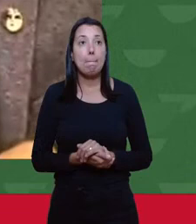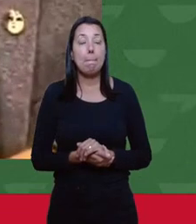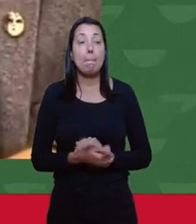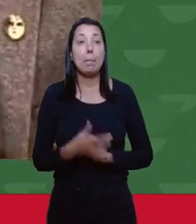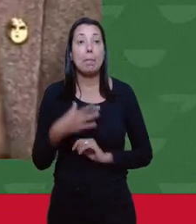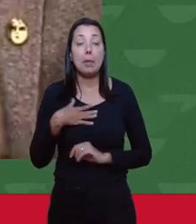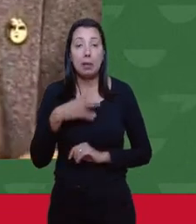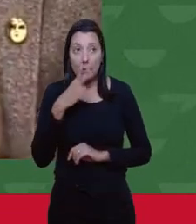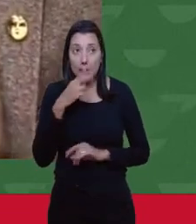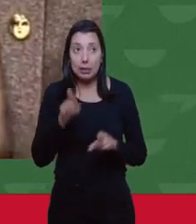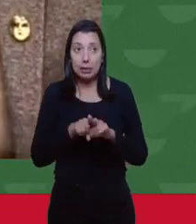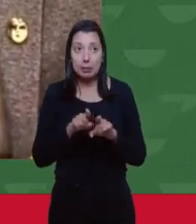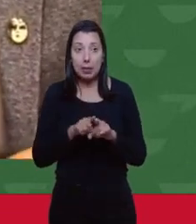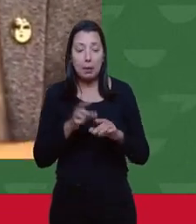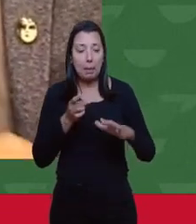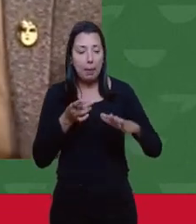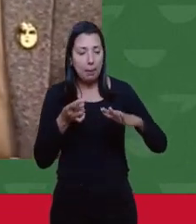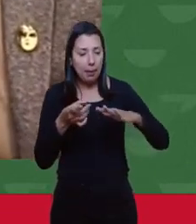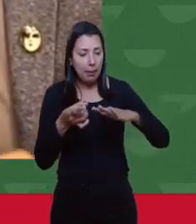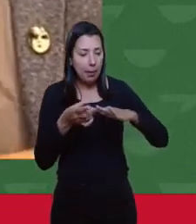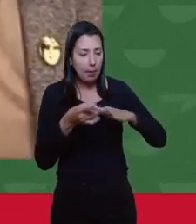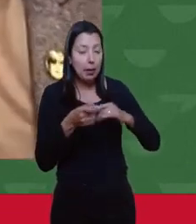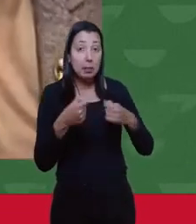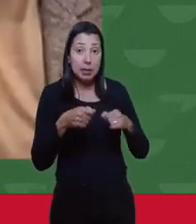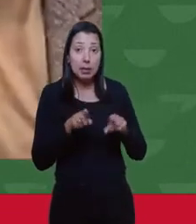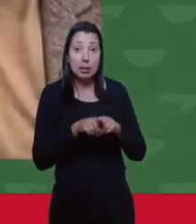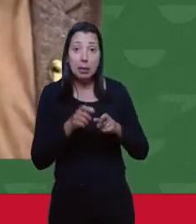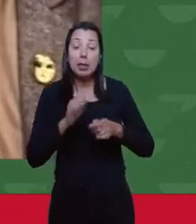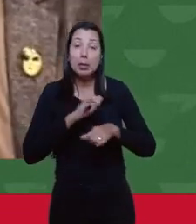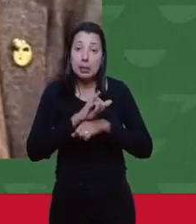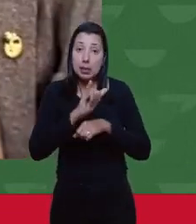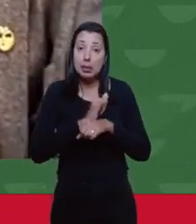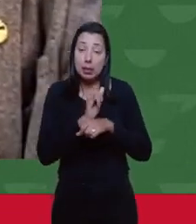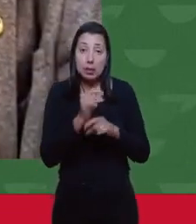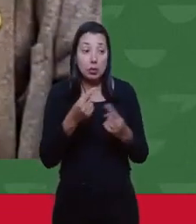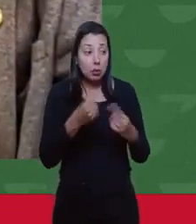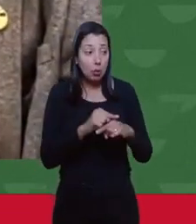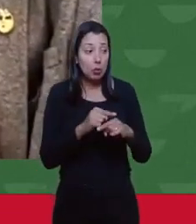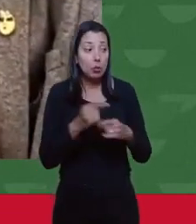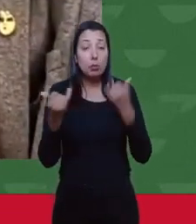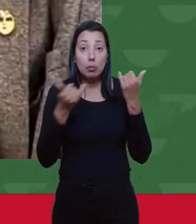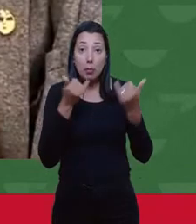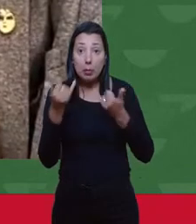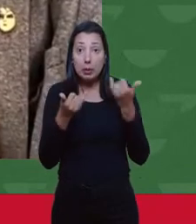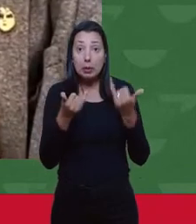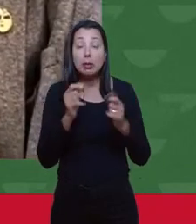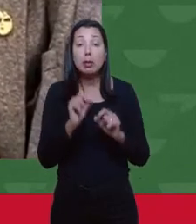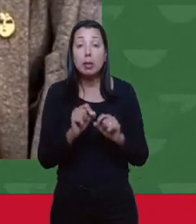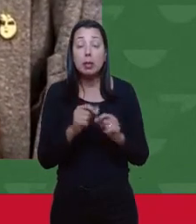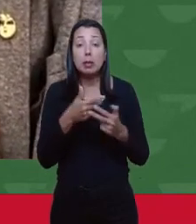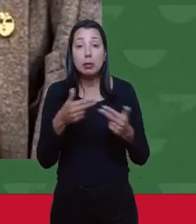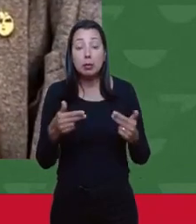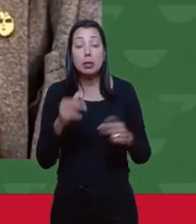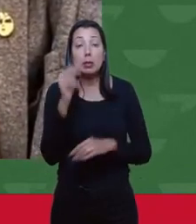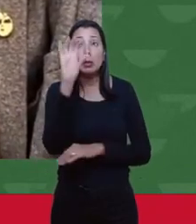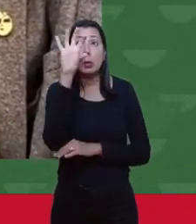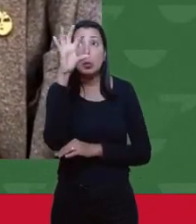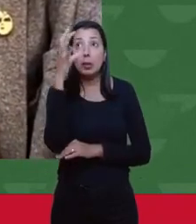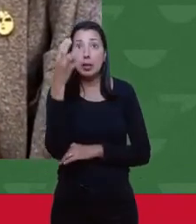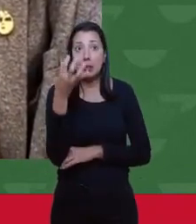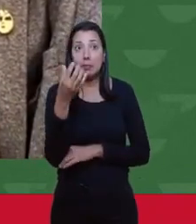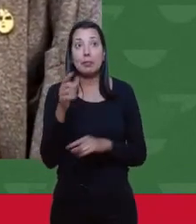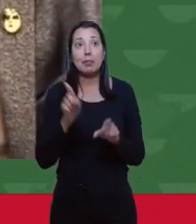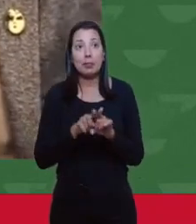limpar as eleições das fake news, das mentiras, então temos que ter estratégia de combate à desinformação e as questões climáticas,